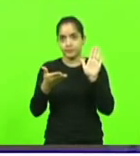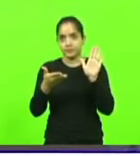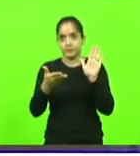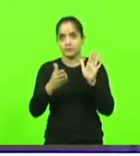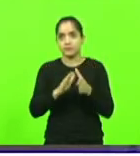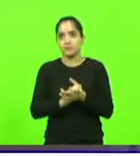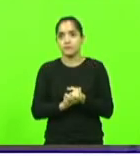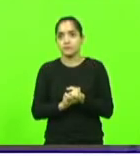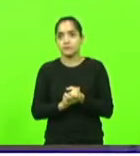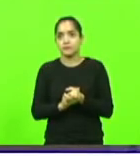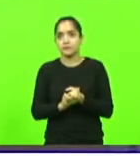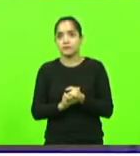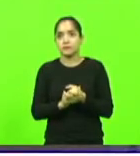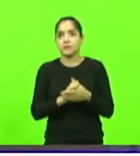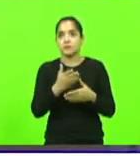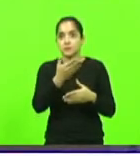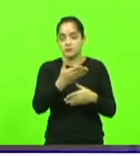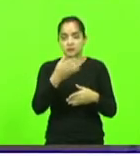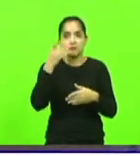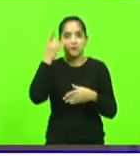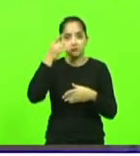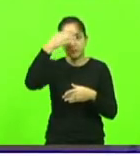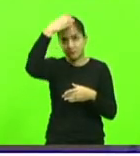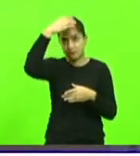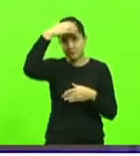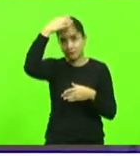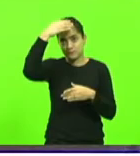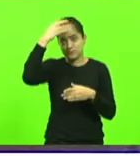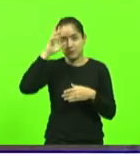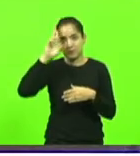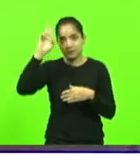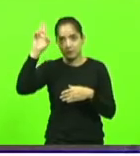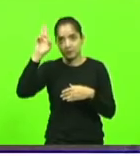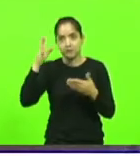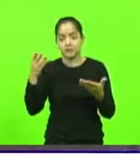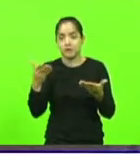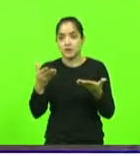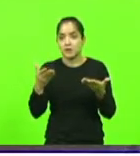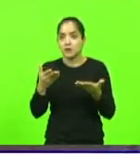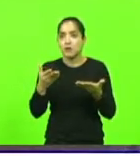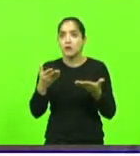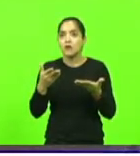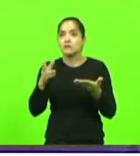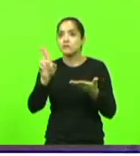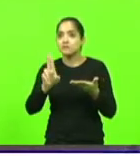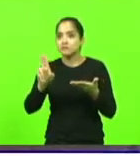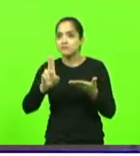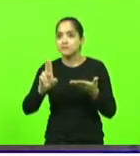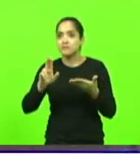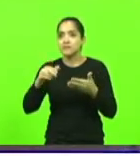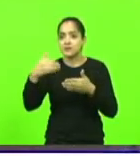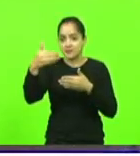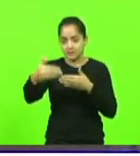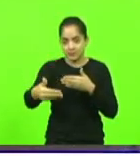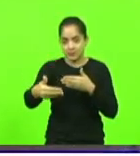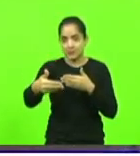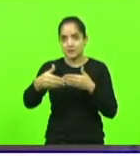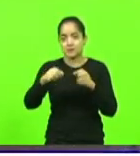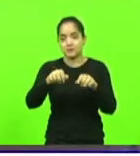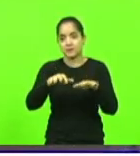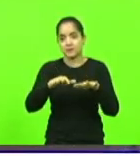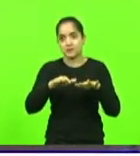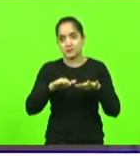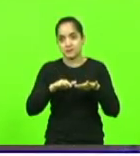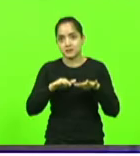no lugar do Coronel Mocelin, que é o titular da cadeira. E eu vou fazer o uso da palavra na próxima sessão, deputado Alba,